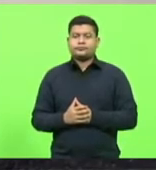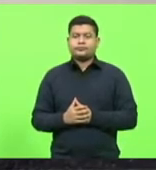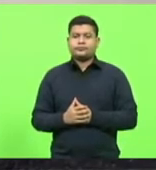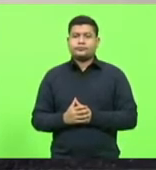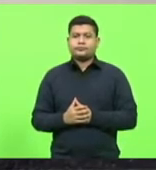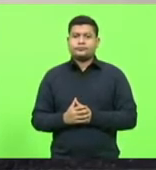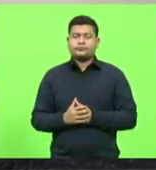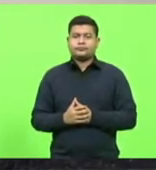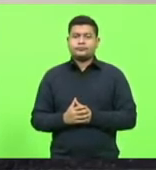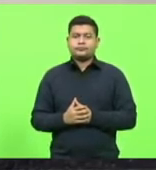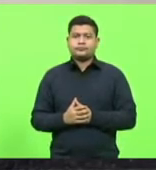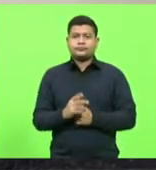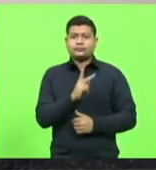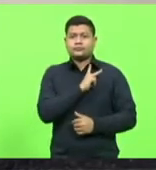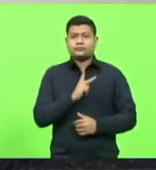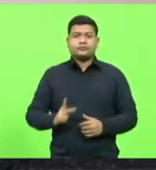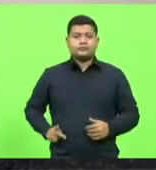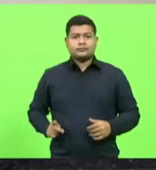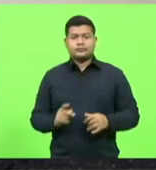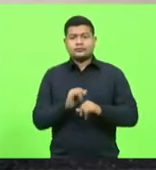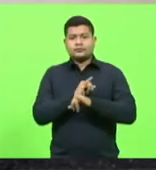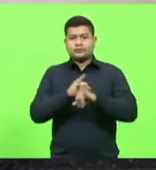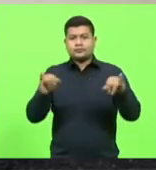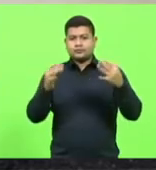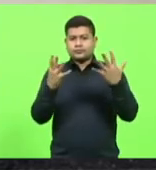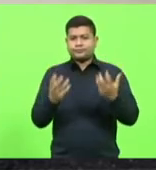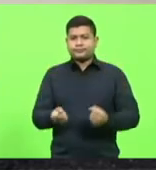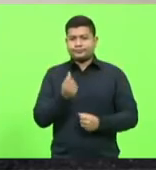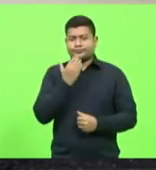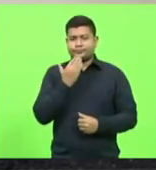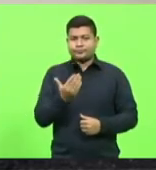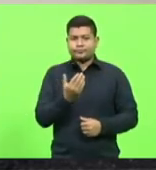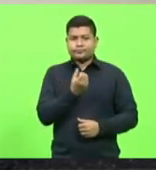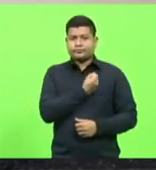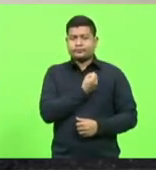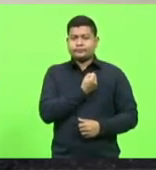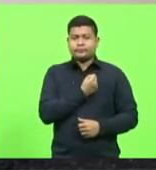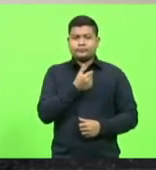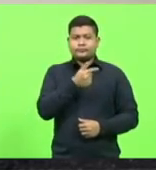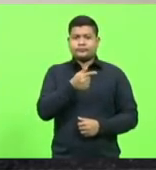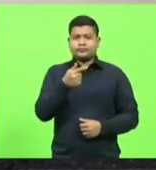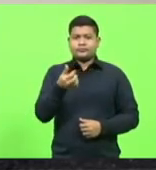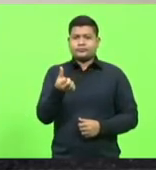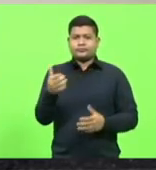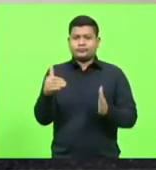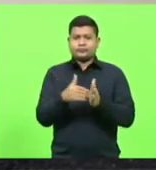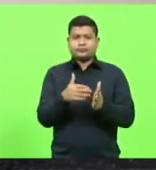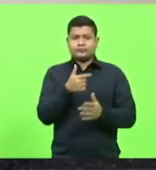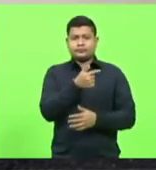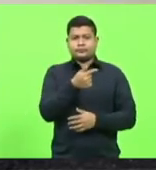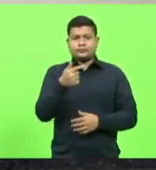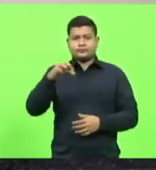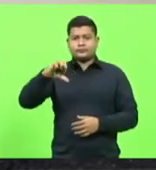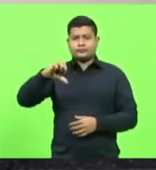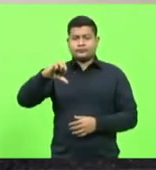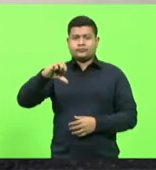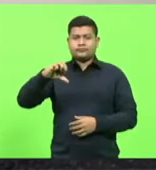Esta presidência comunica que defere os seguintes requerimentos. Requerimentos 776, 779.